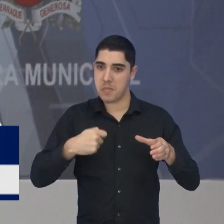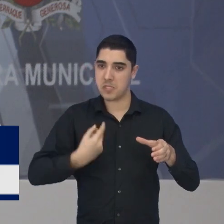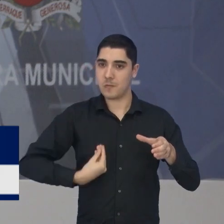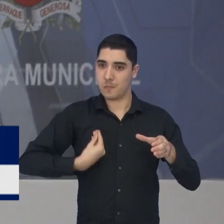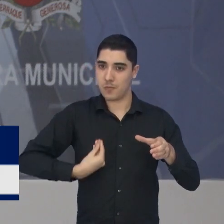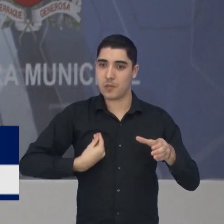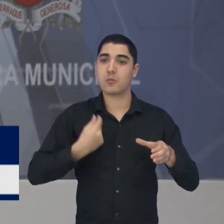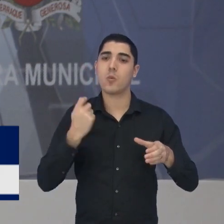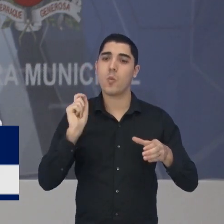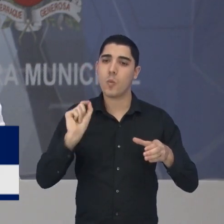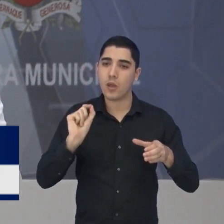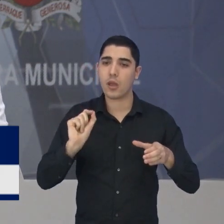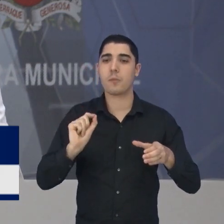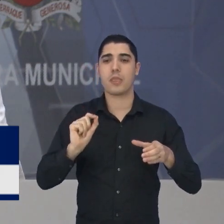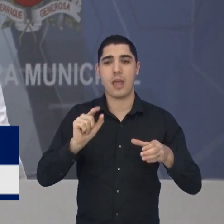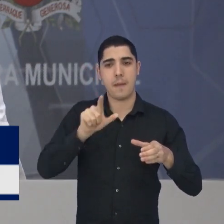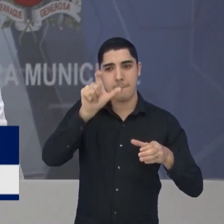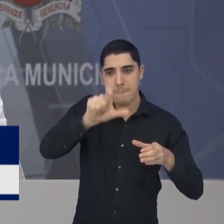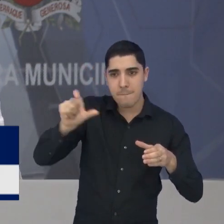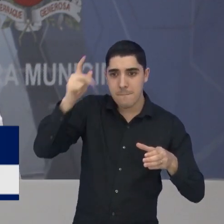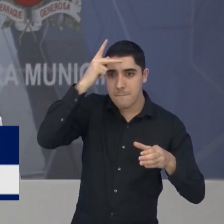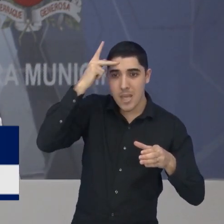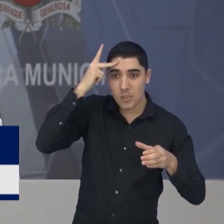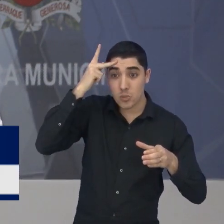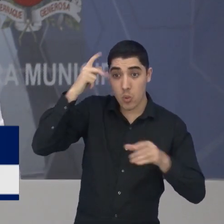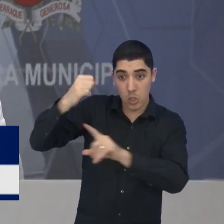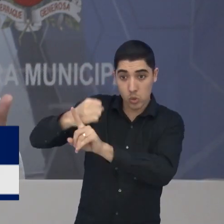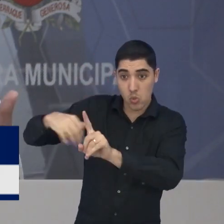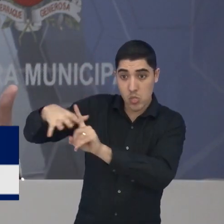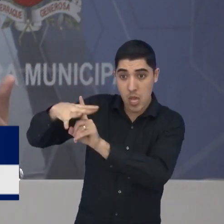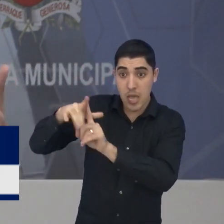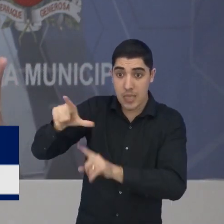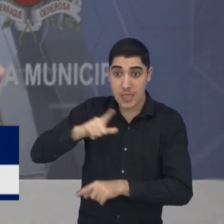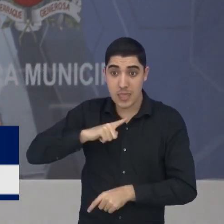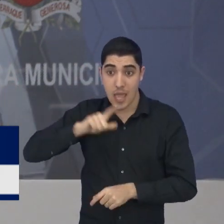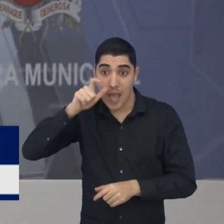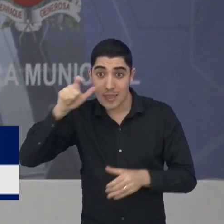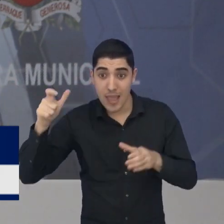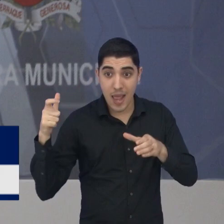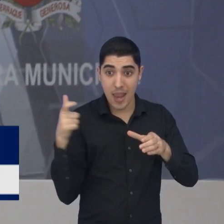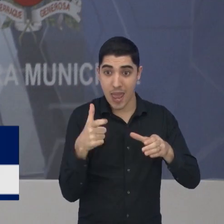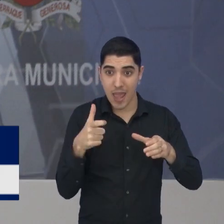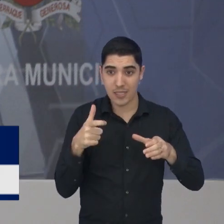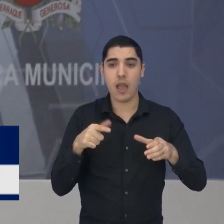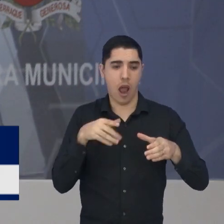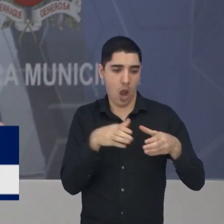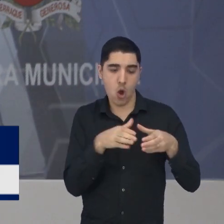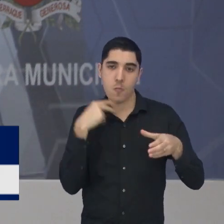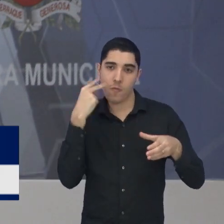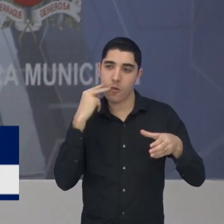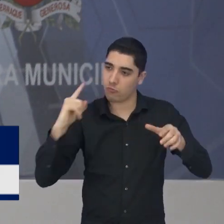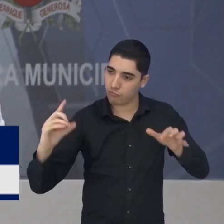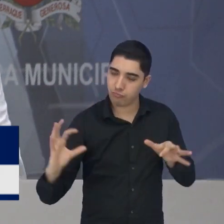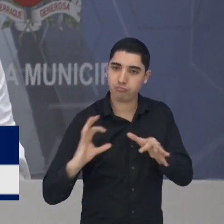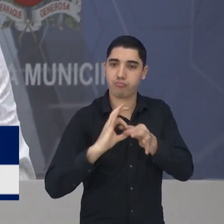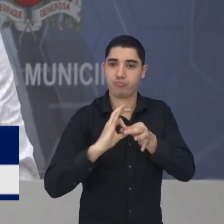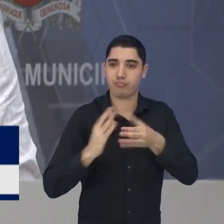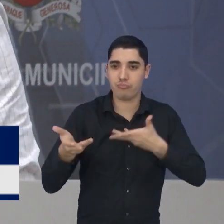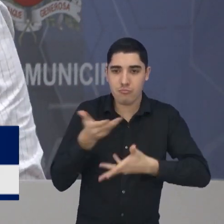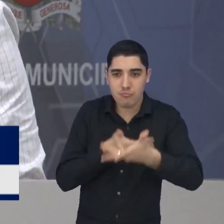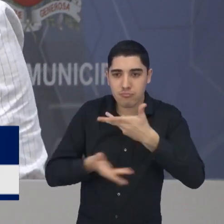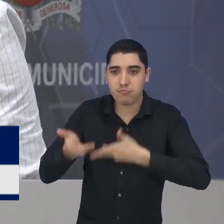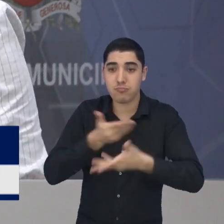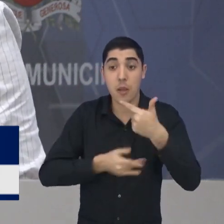trazer as pessoas interessadas da sociedade civil que estão envolvidas no tema, para que aumente-se a participação